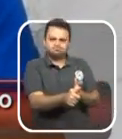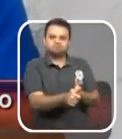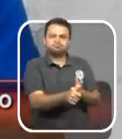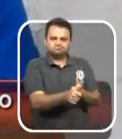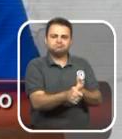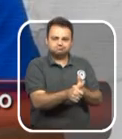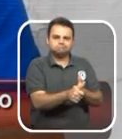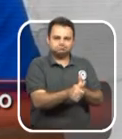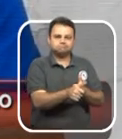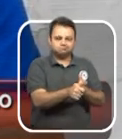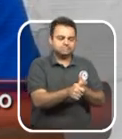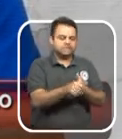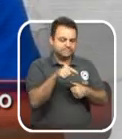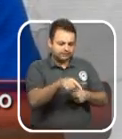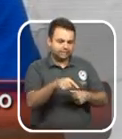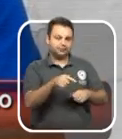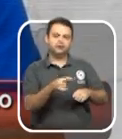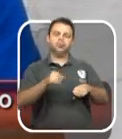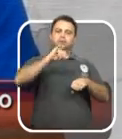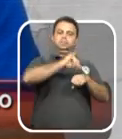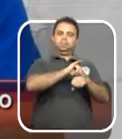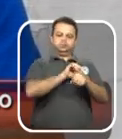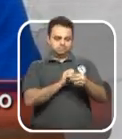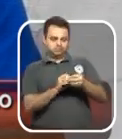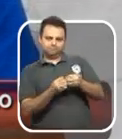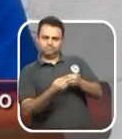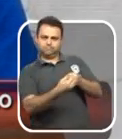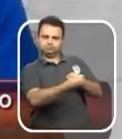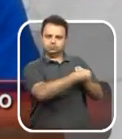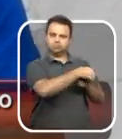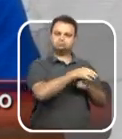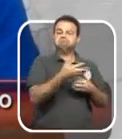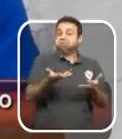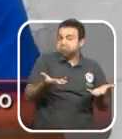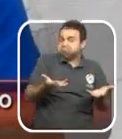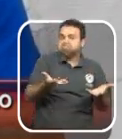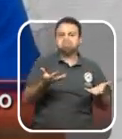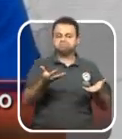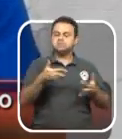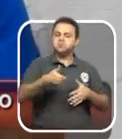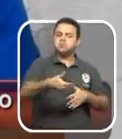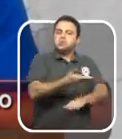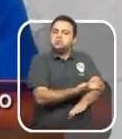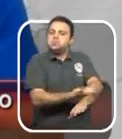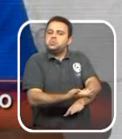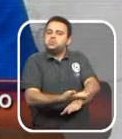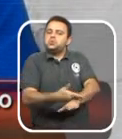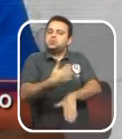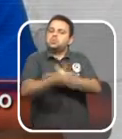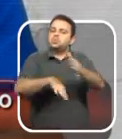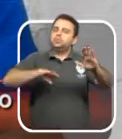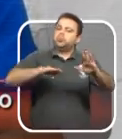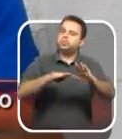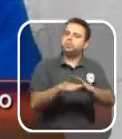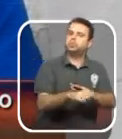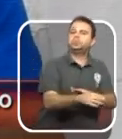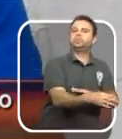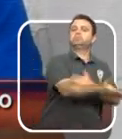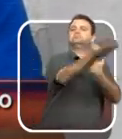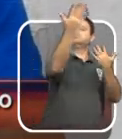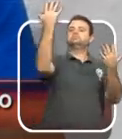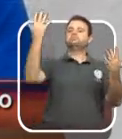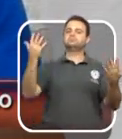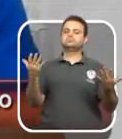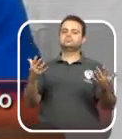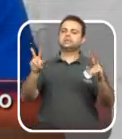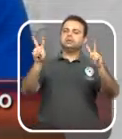que acaba criando aí uma cultura, entendeu? Para a gente continuar debatendo a cidade e a